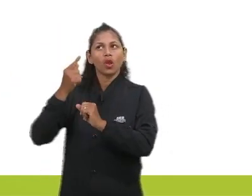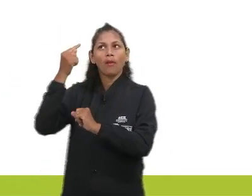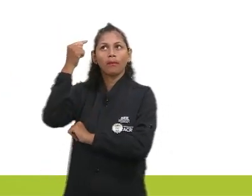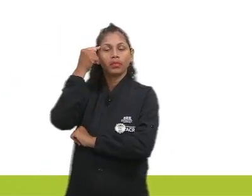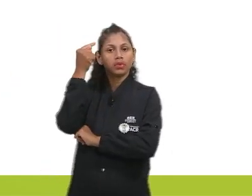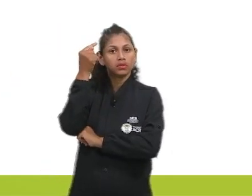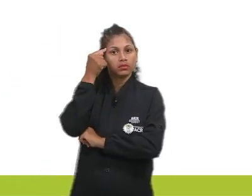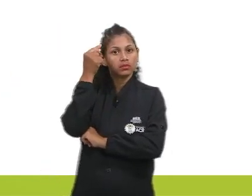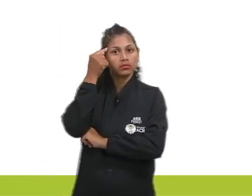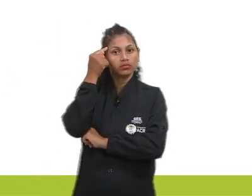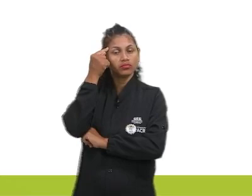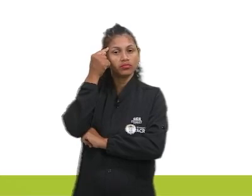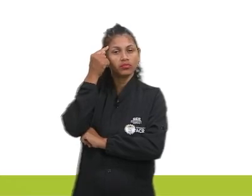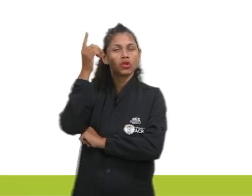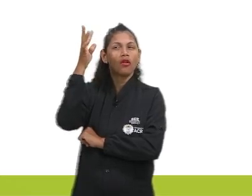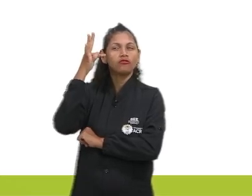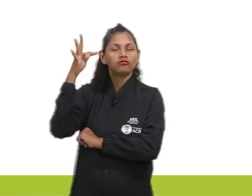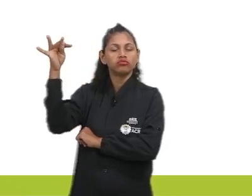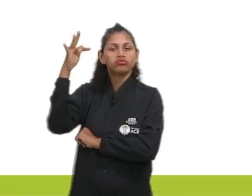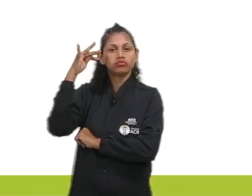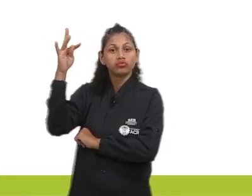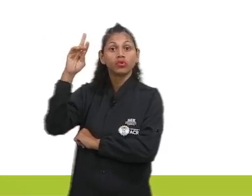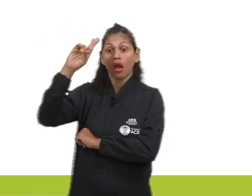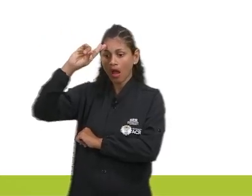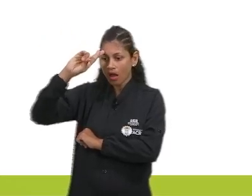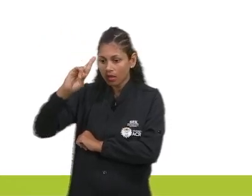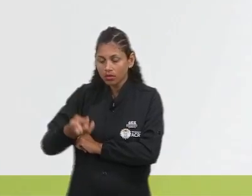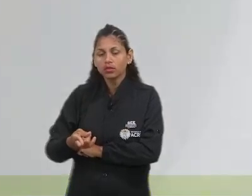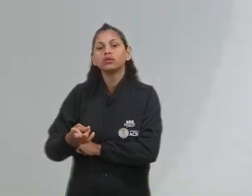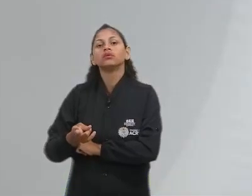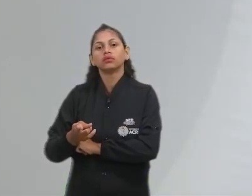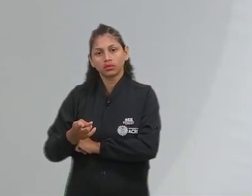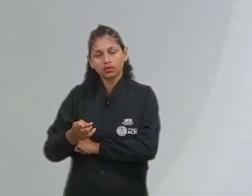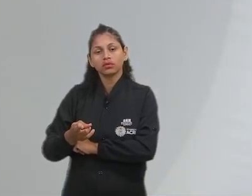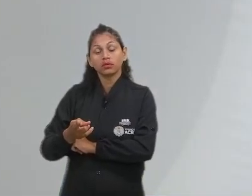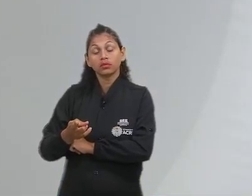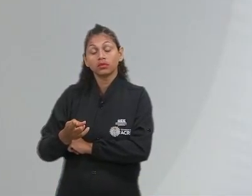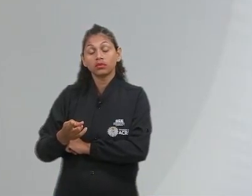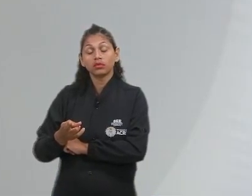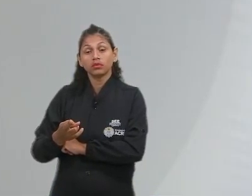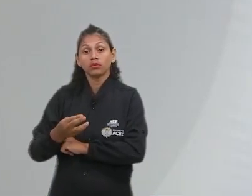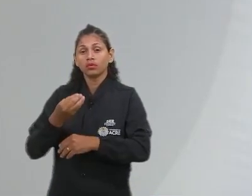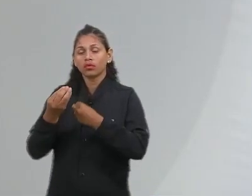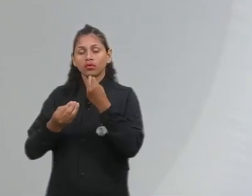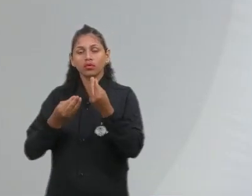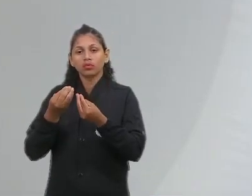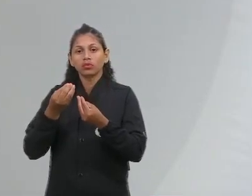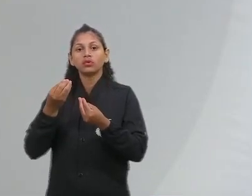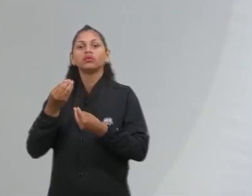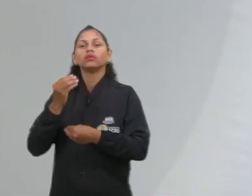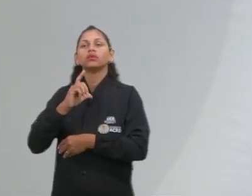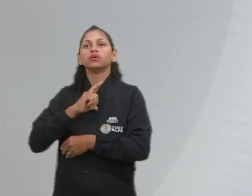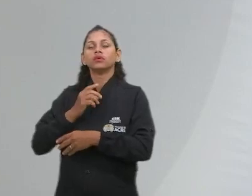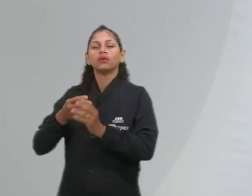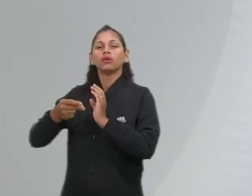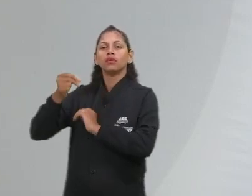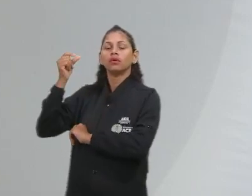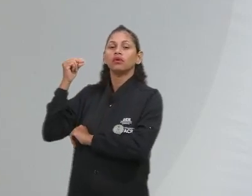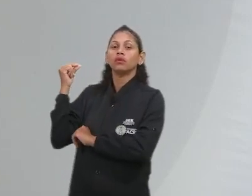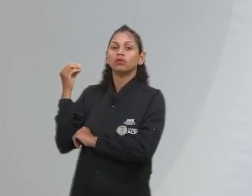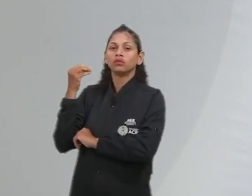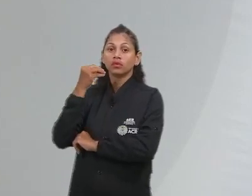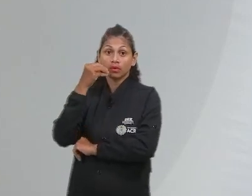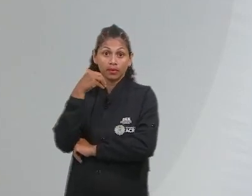pensamentos de filósofos racionalistas, e como a gente teve no empirismo vários pensadores, pelo menos aqui a gente